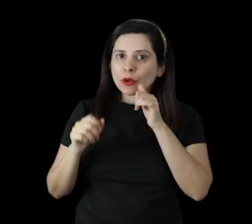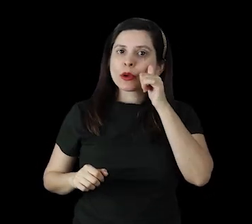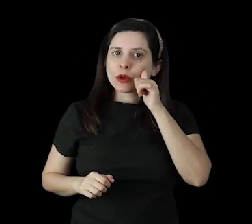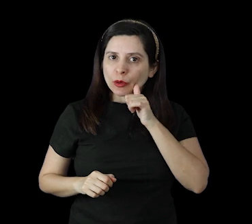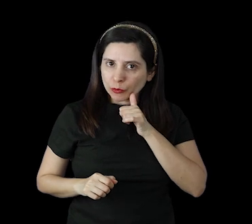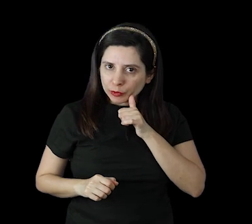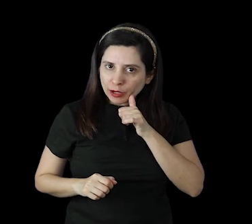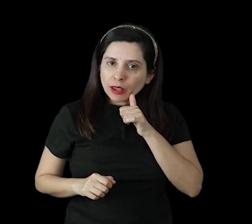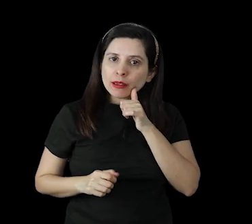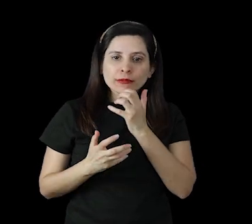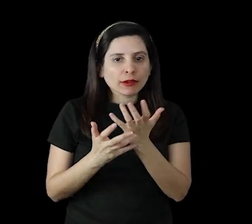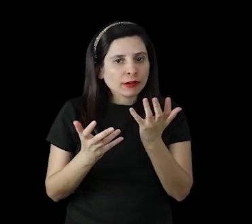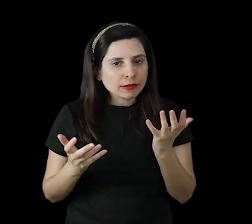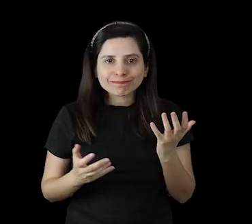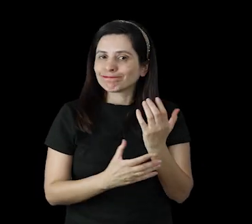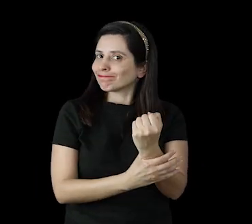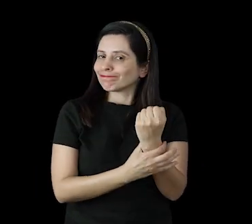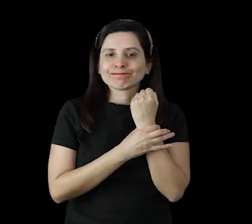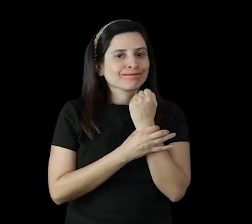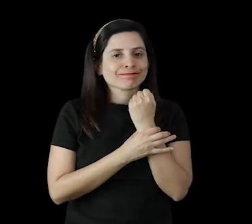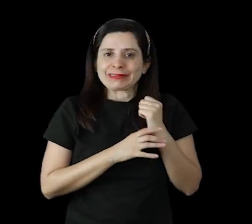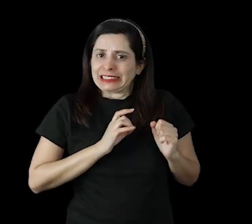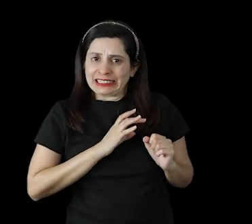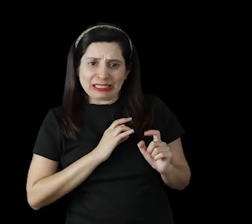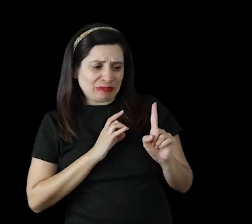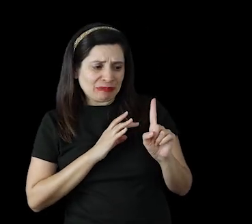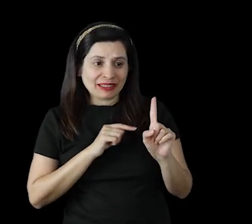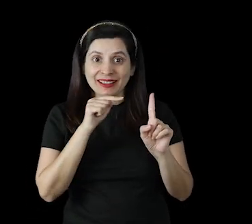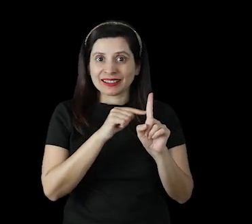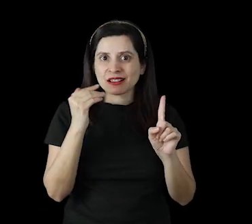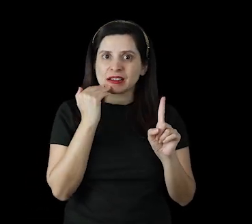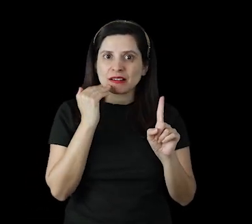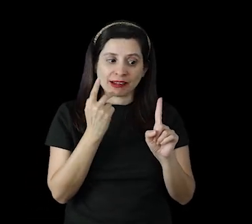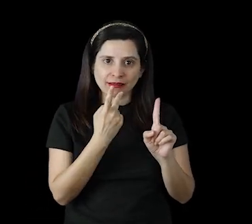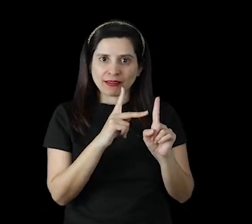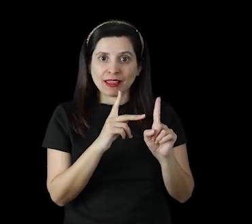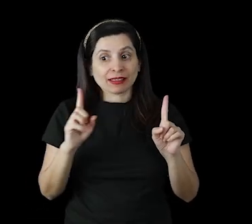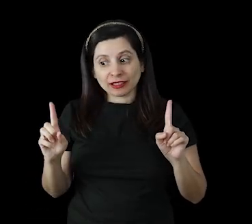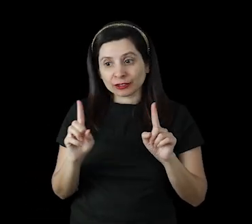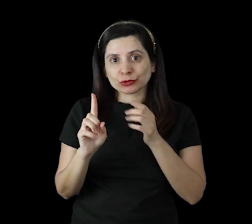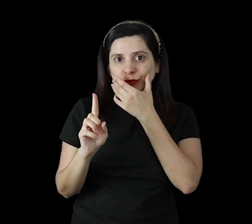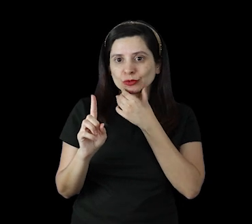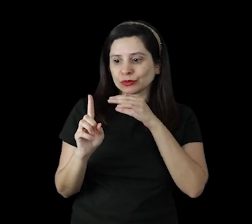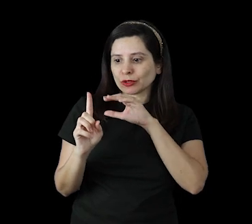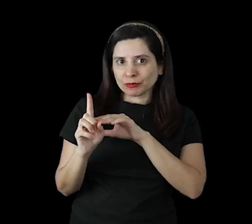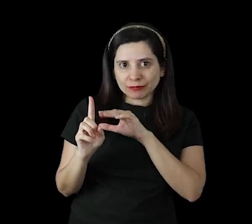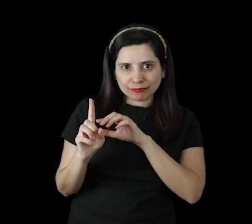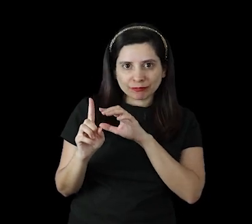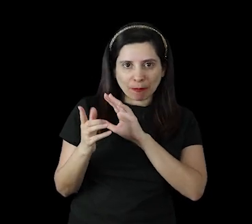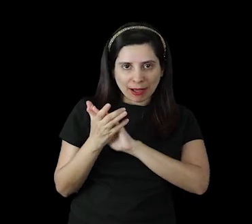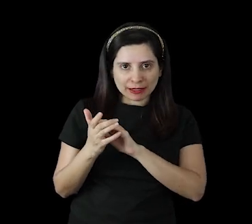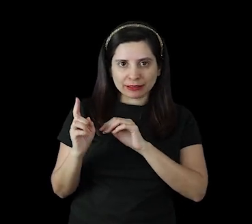vive no campo, ela é insegura, ela tem medo, essa falha dela, ela vive com o marido concebendo medo,